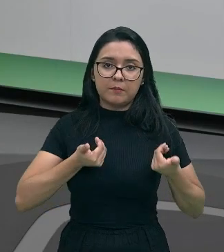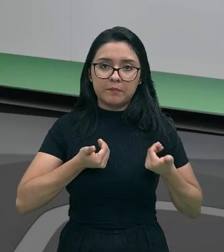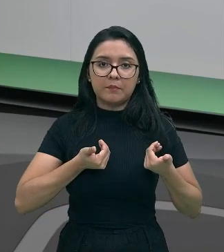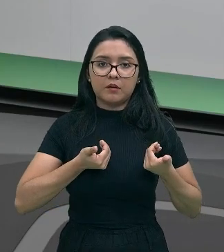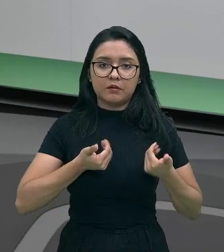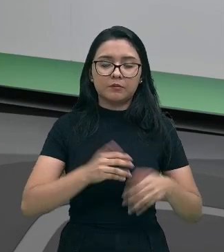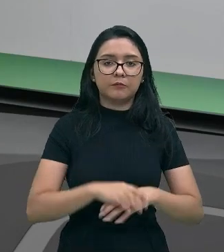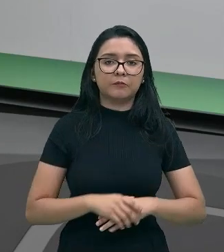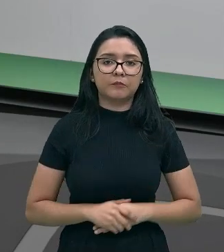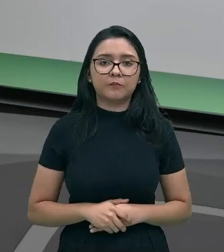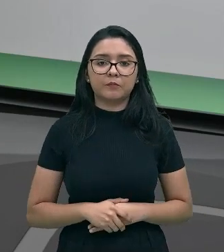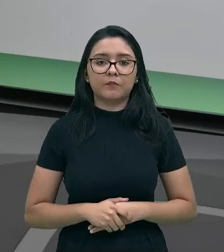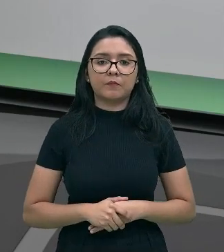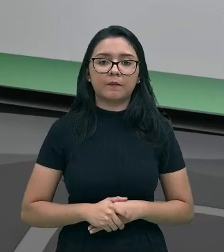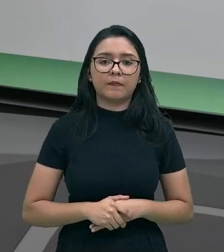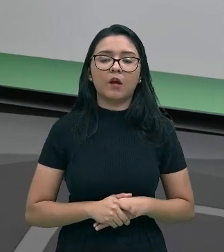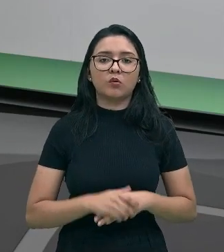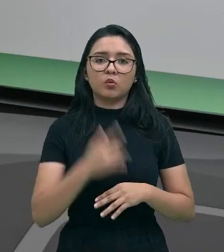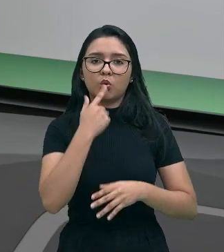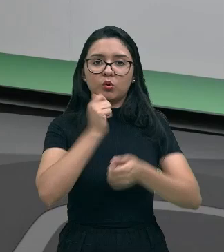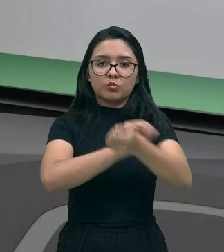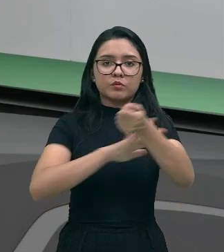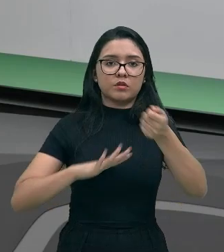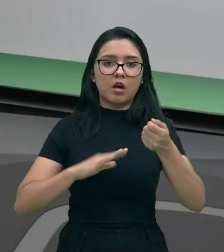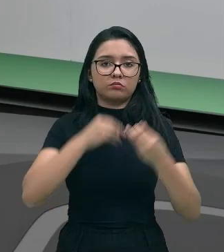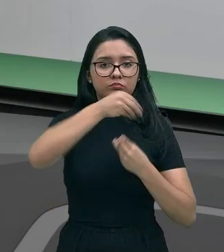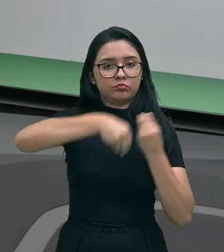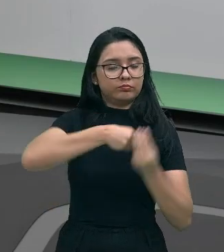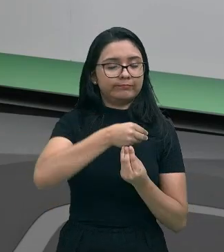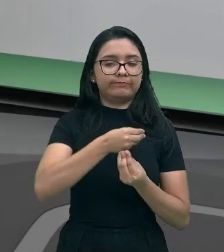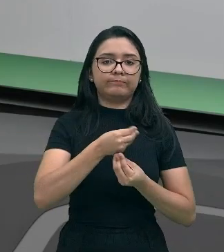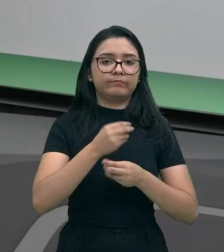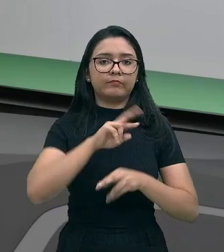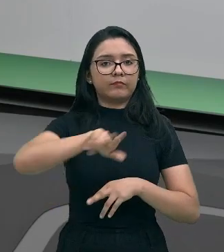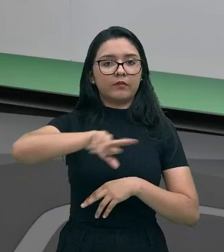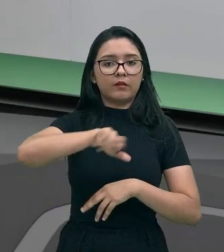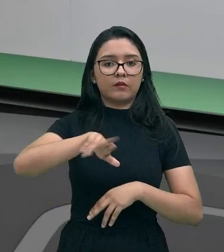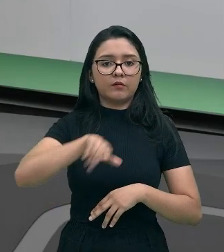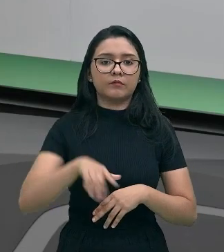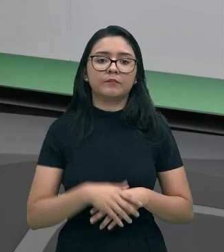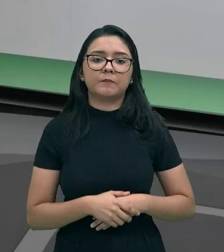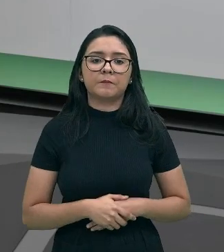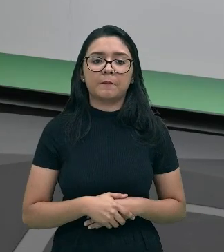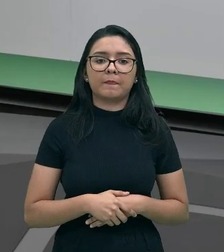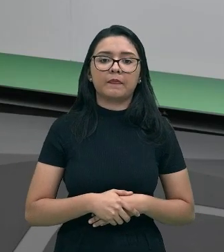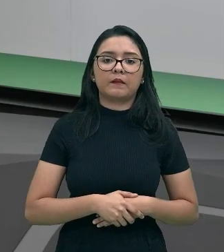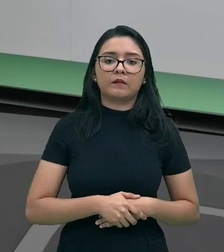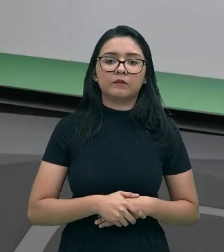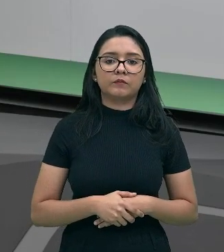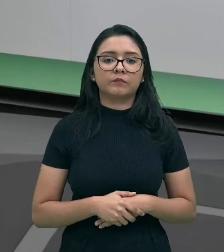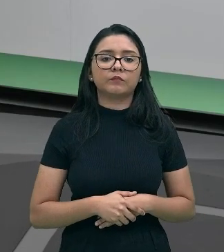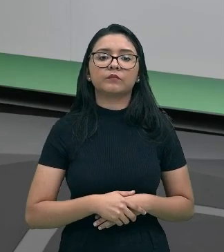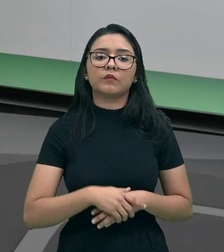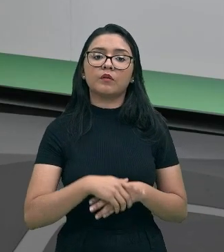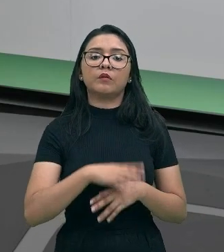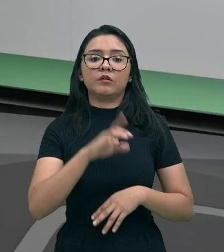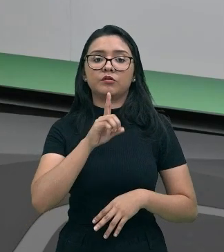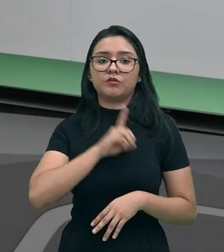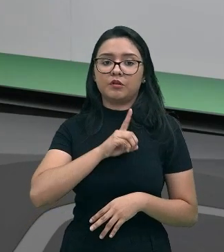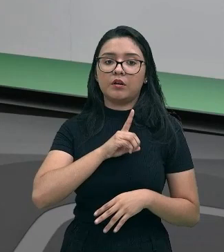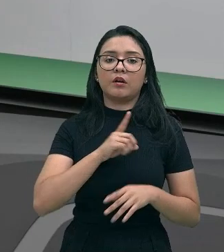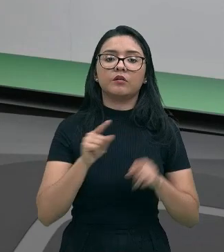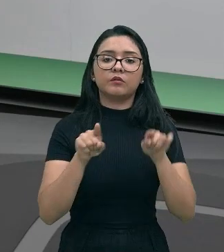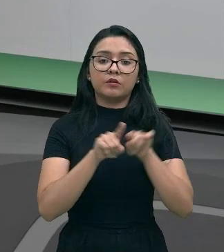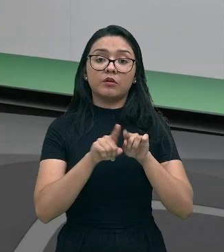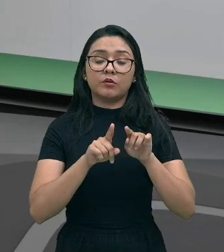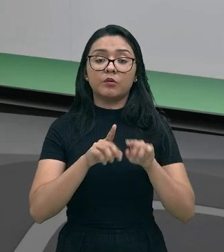tá bom? O sangue não vai ser misturado. Então, do lado direito a gente tem o sangue venoso, né? O sangue rico em gás carbônico. E do